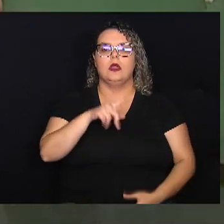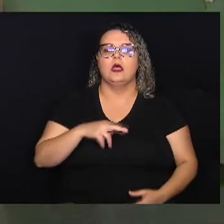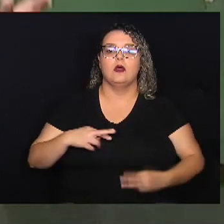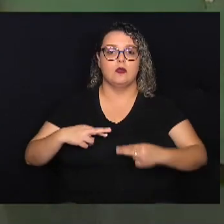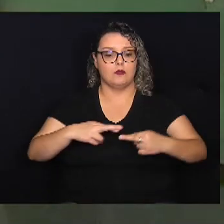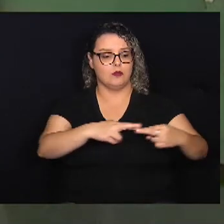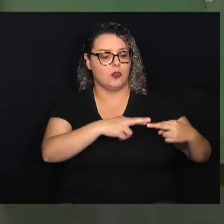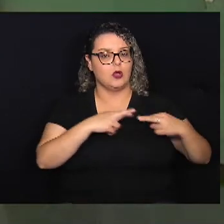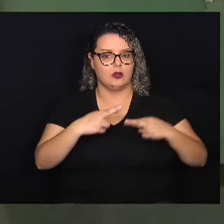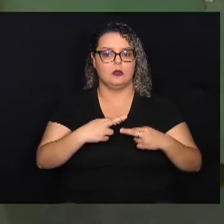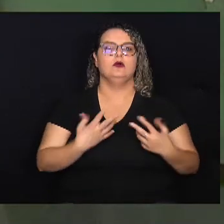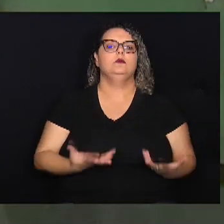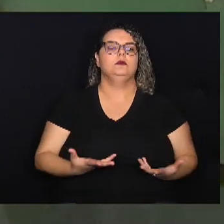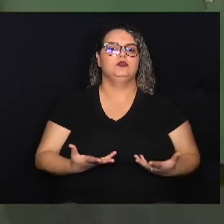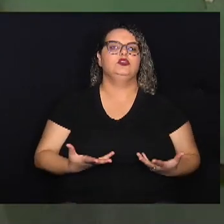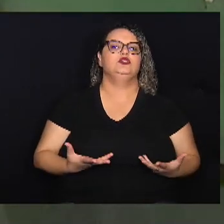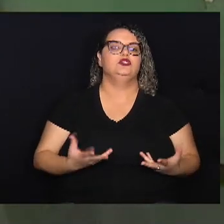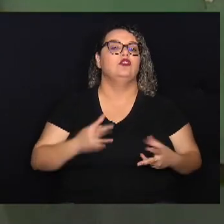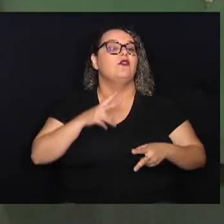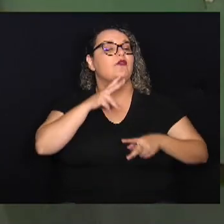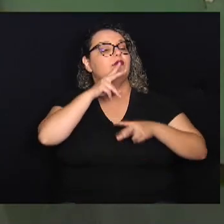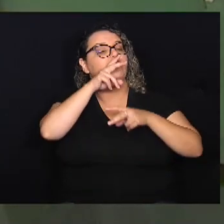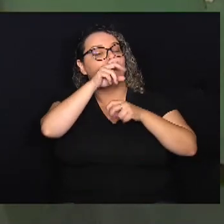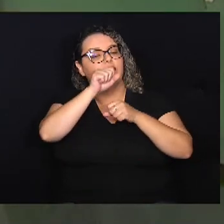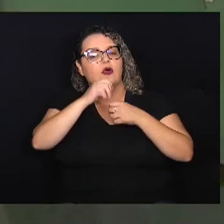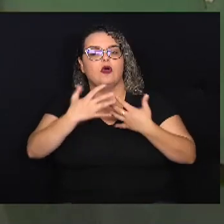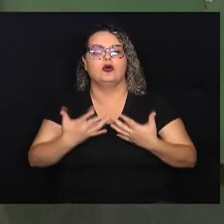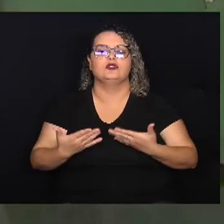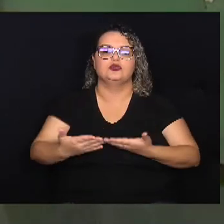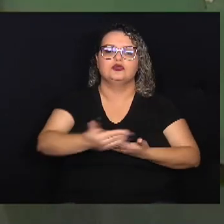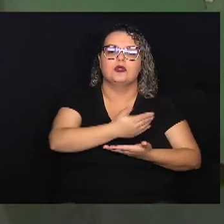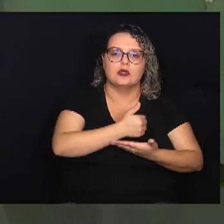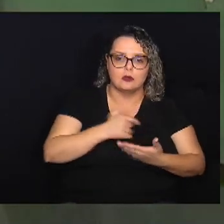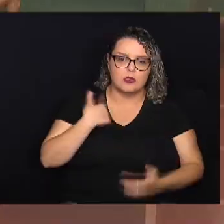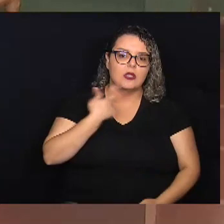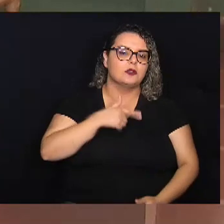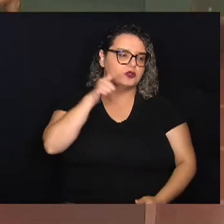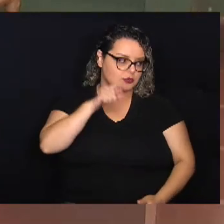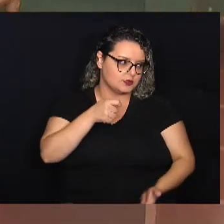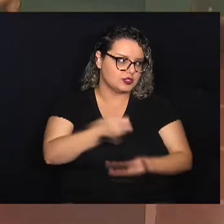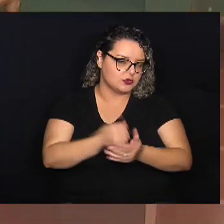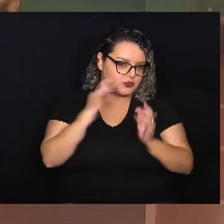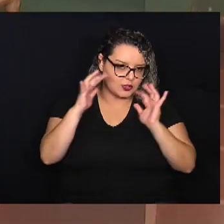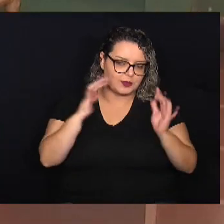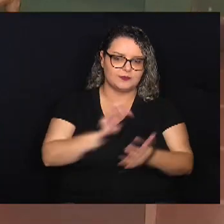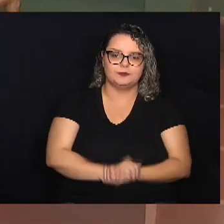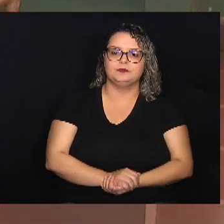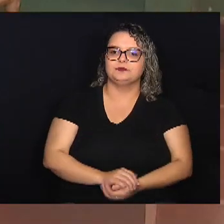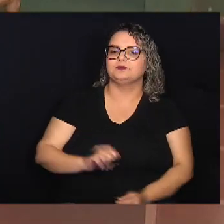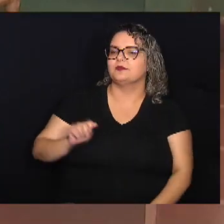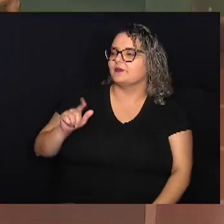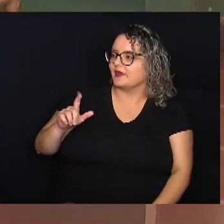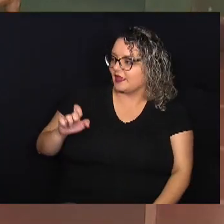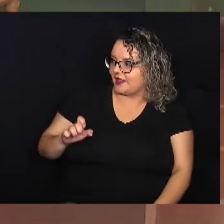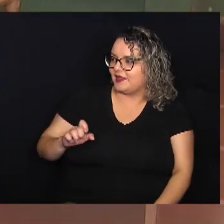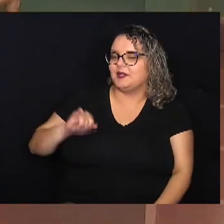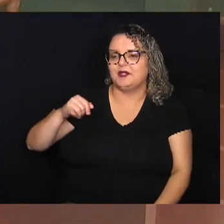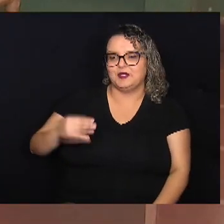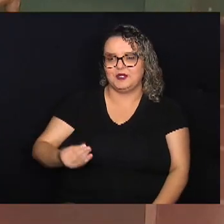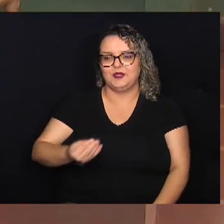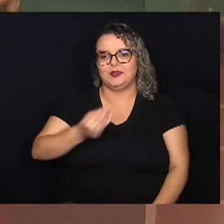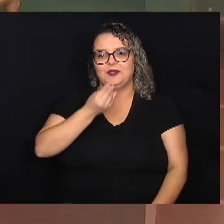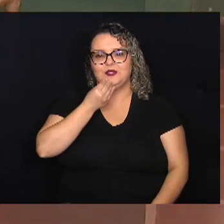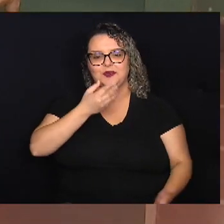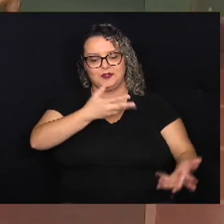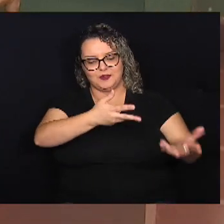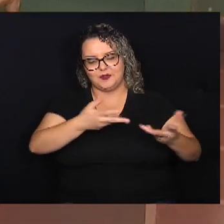um colchão muito forte, né? Muito acolhedor para a gente poder fazer o trabalho. Então, Ale, Aproveita,